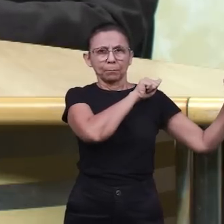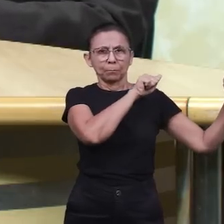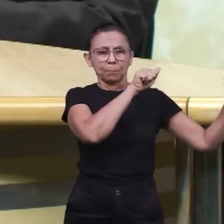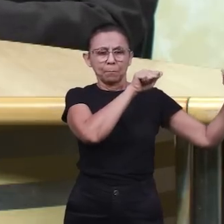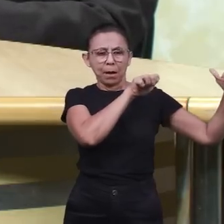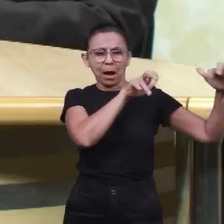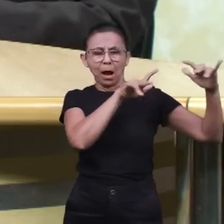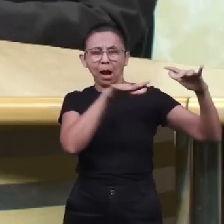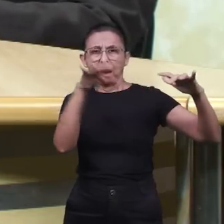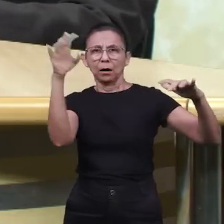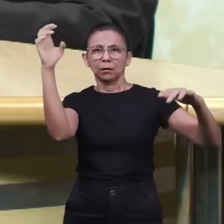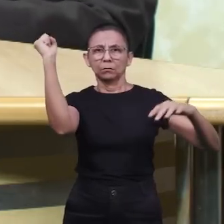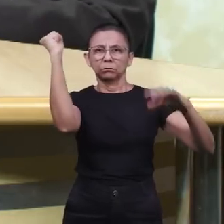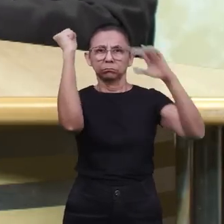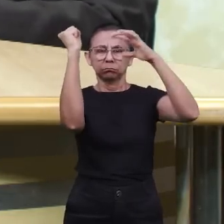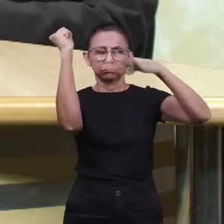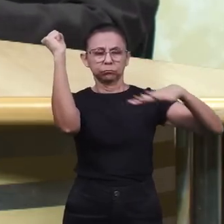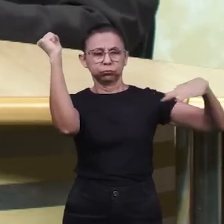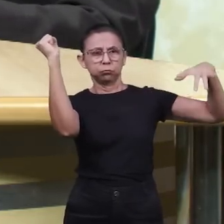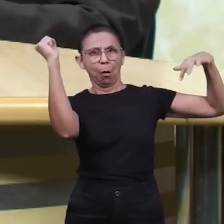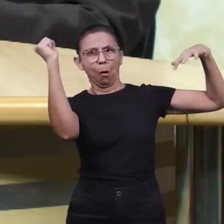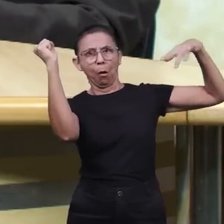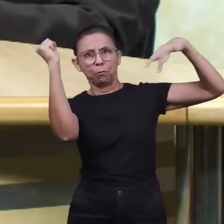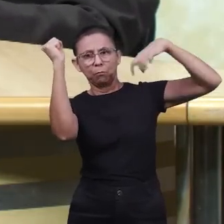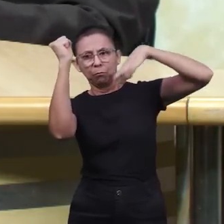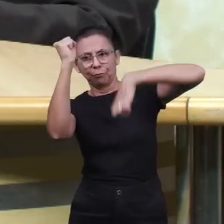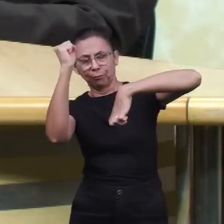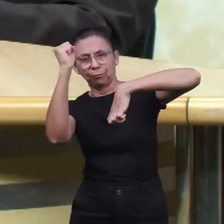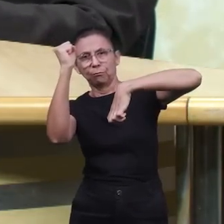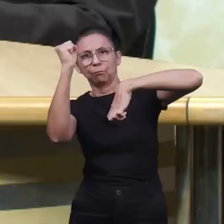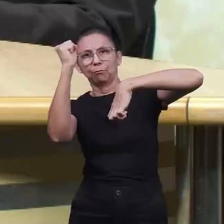estátua. E assim foi feito.